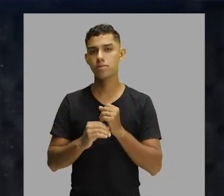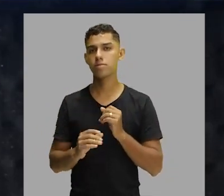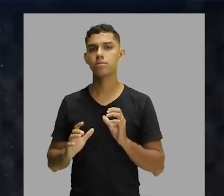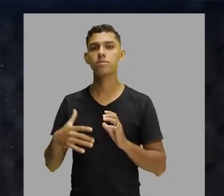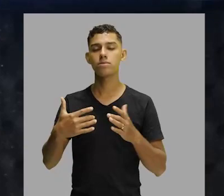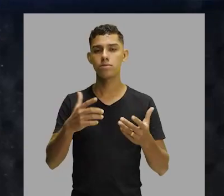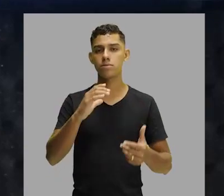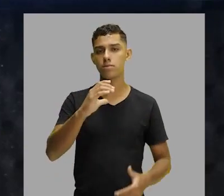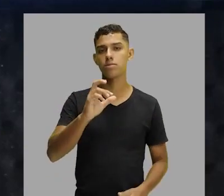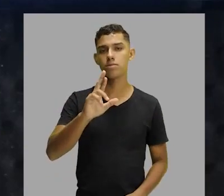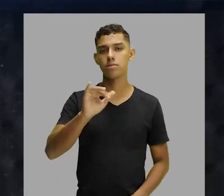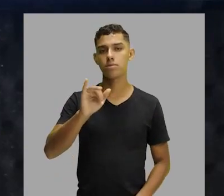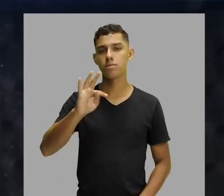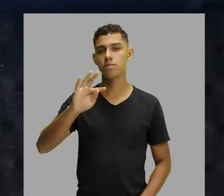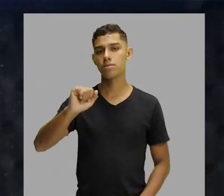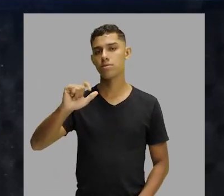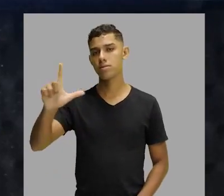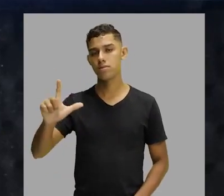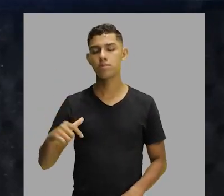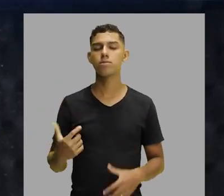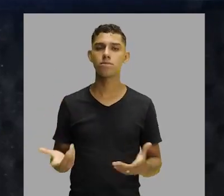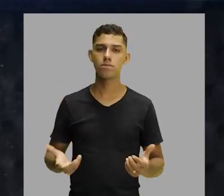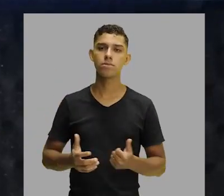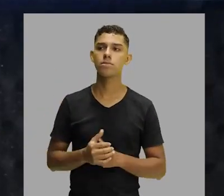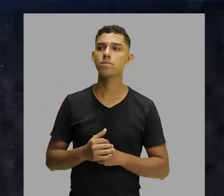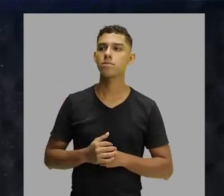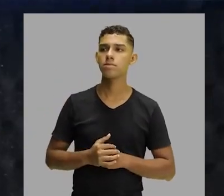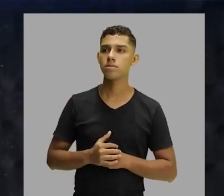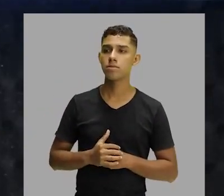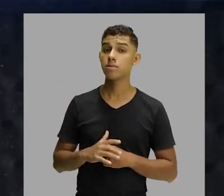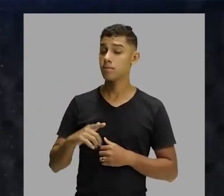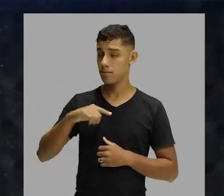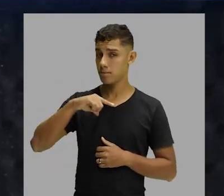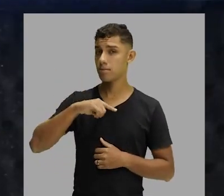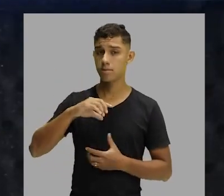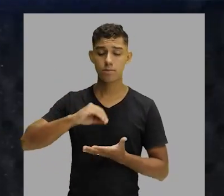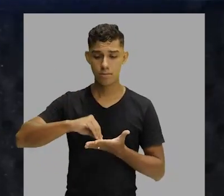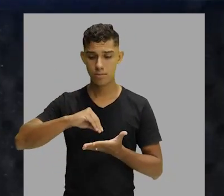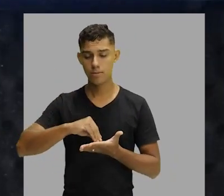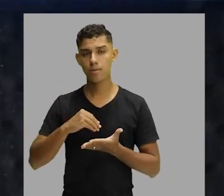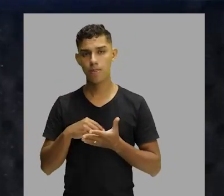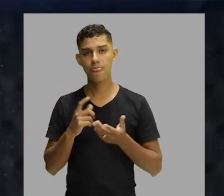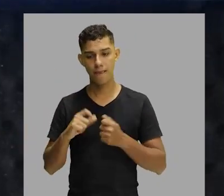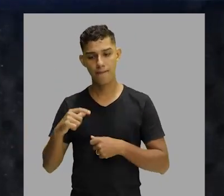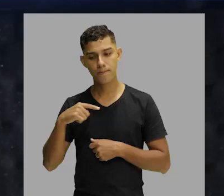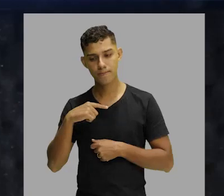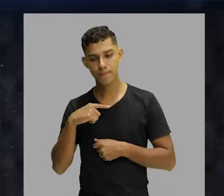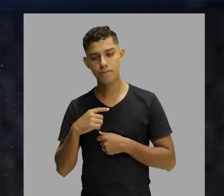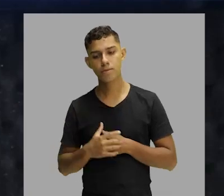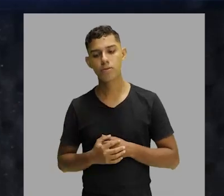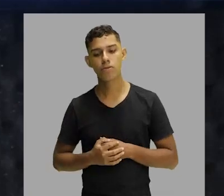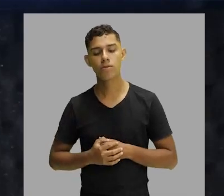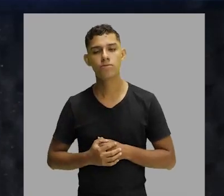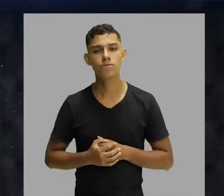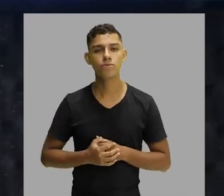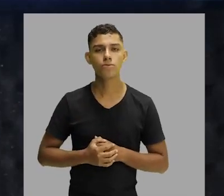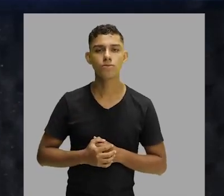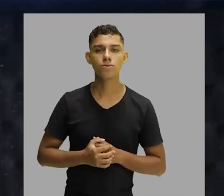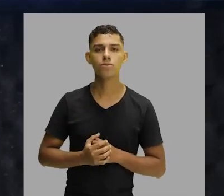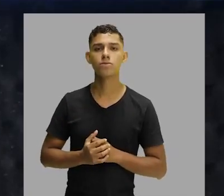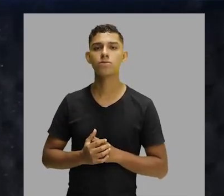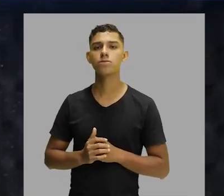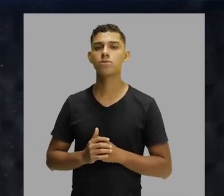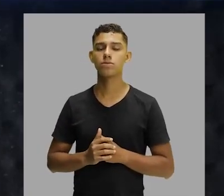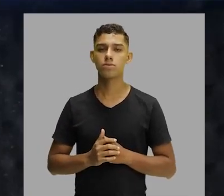até um outro cristal. Né? Então, como eu tenho essa sobra, né? Eu tenho essa sobra,